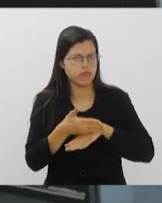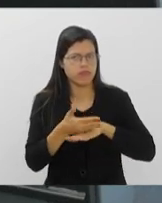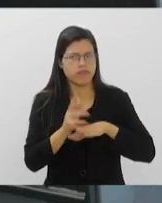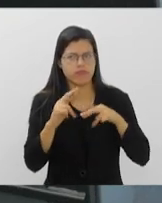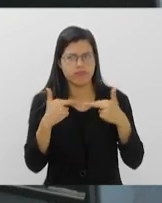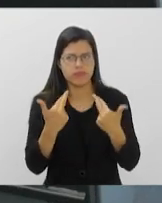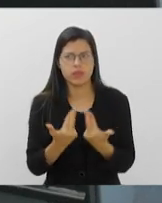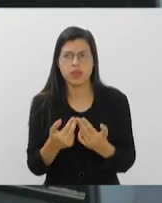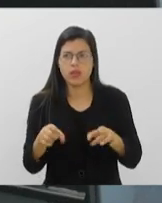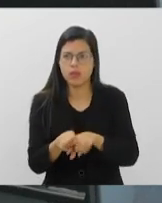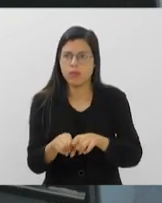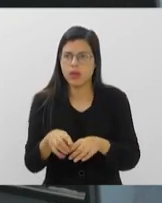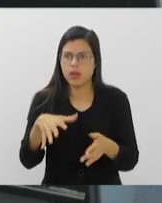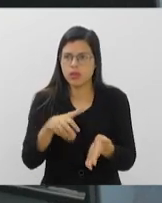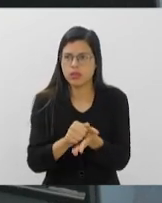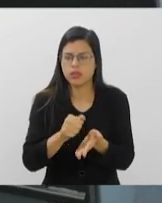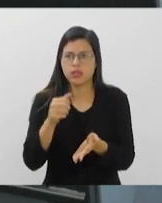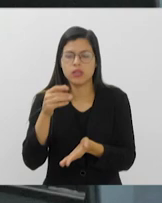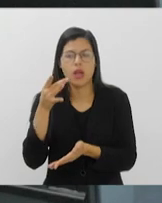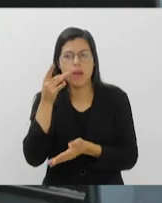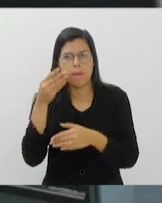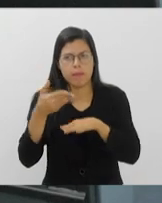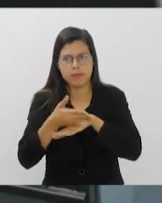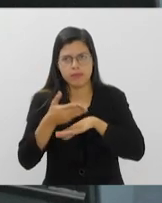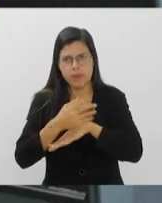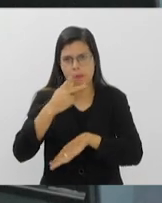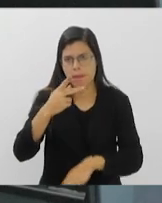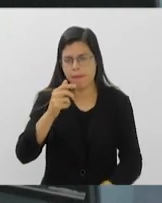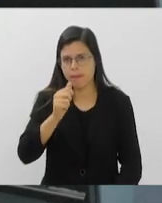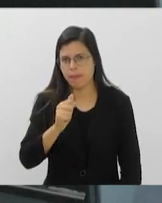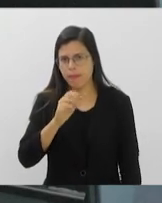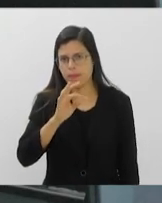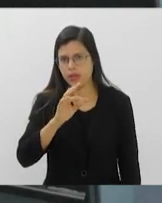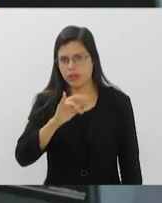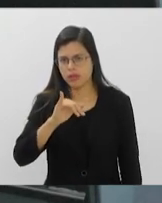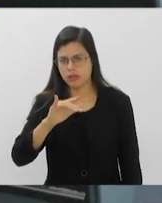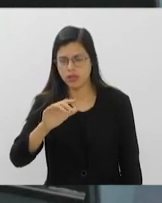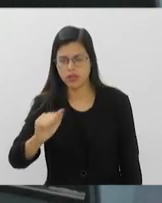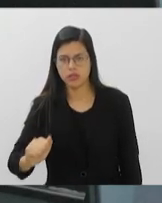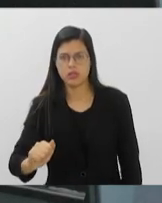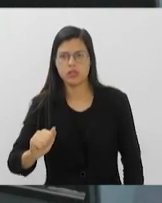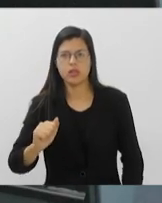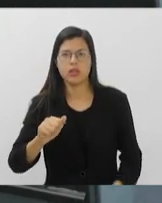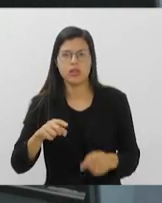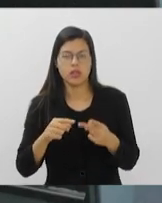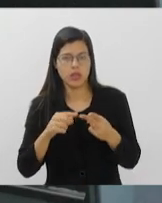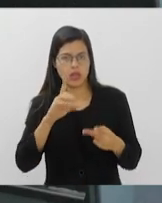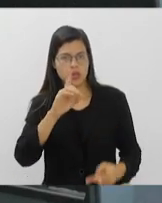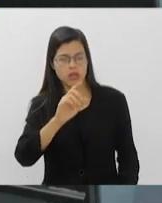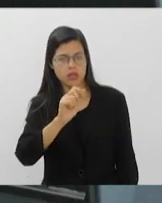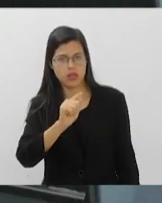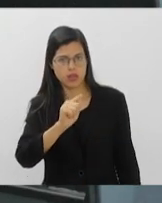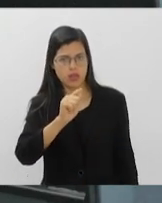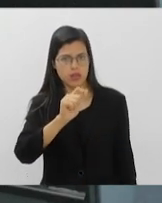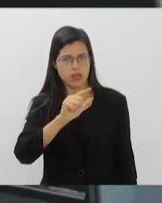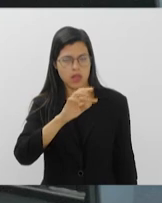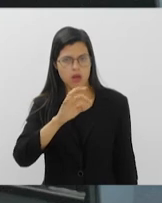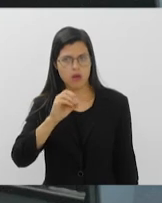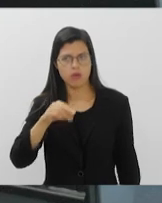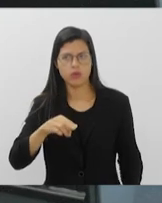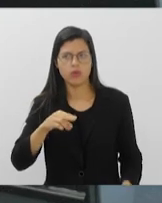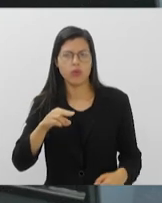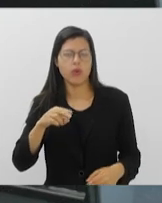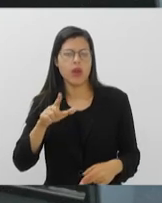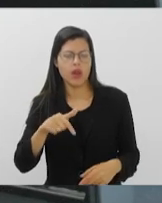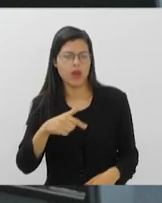também não quero registrar a presença da Patrícia Augusta da Silva e Dalton Costa da ga ga filhos do